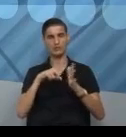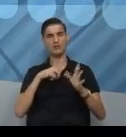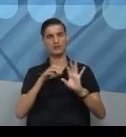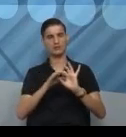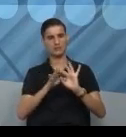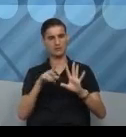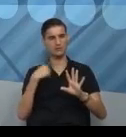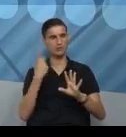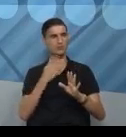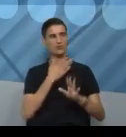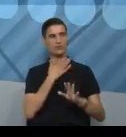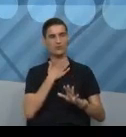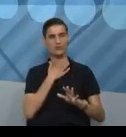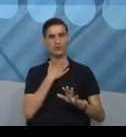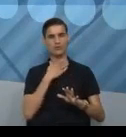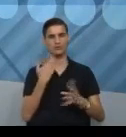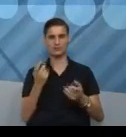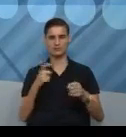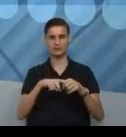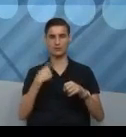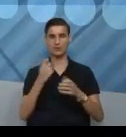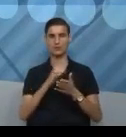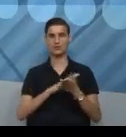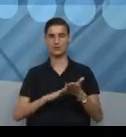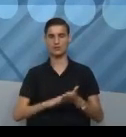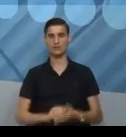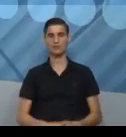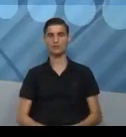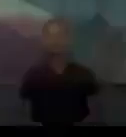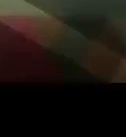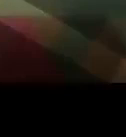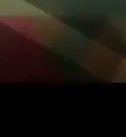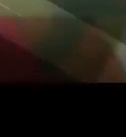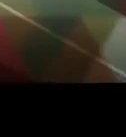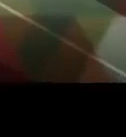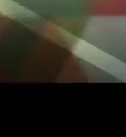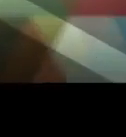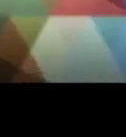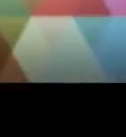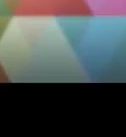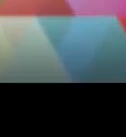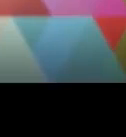à disposição lá no nosso fórum. Vamos para a nossa próxima situação.